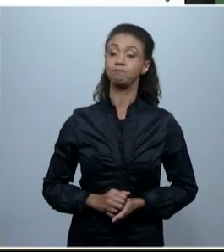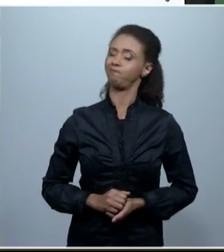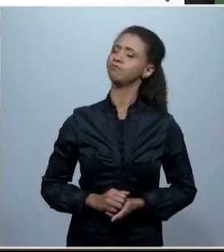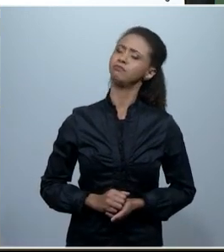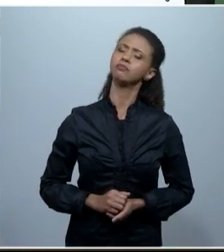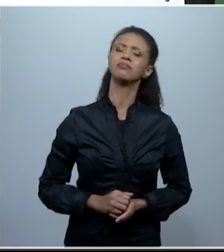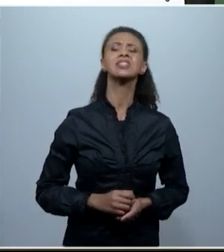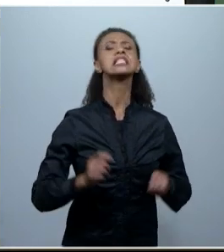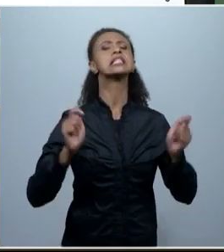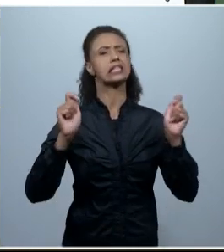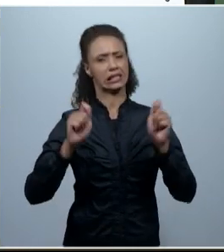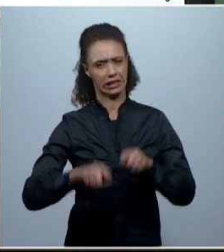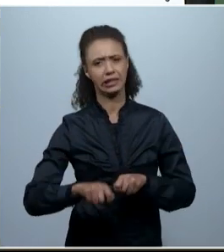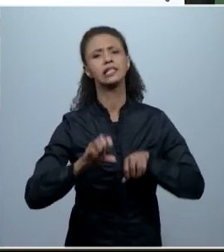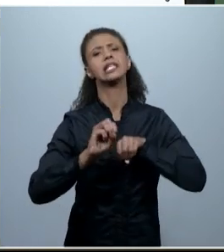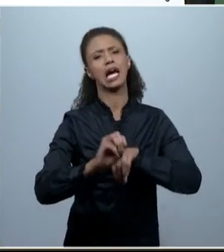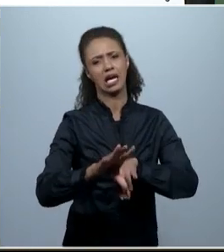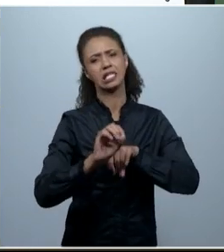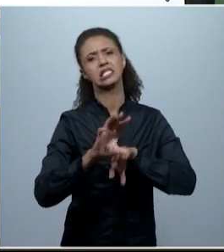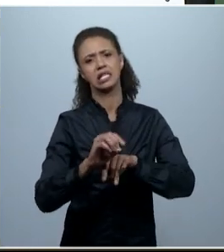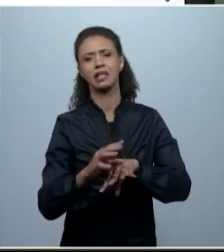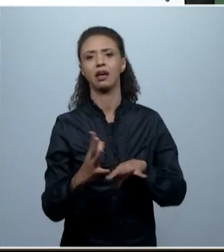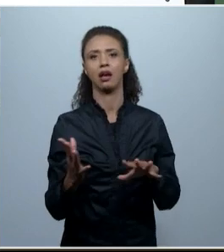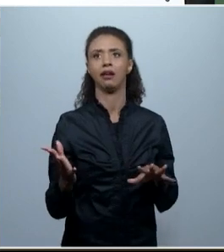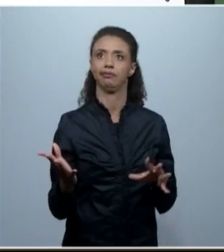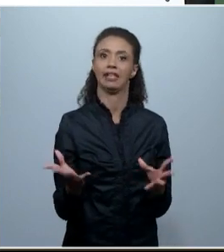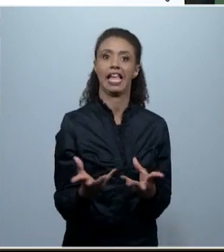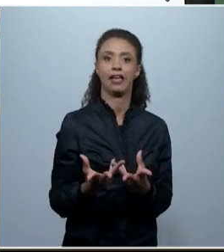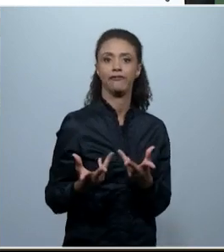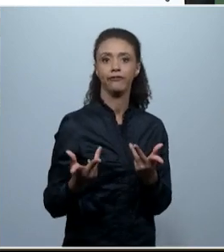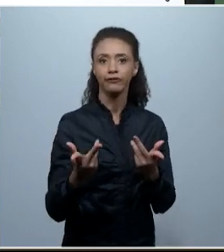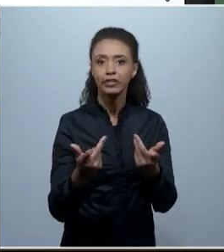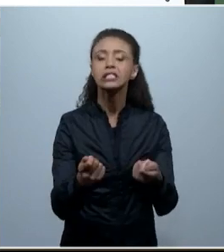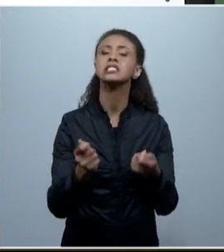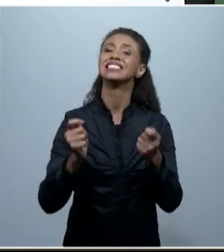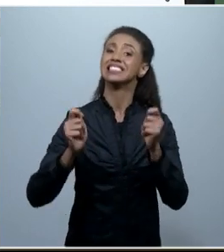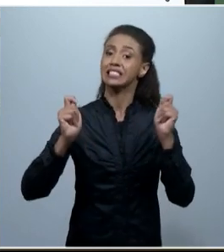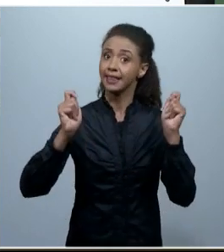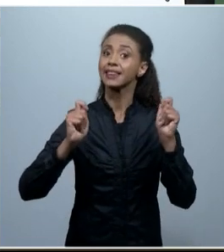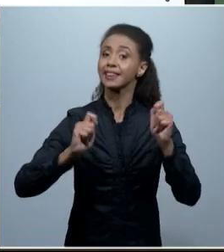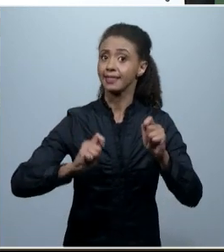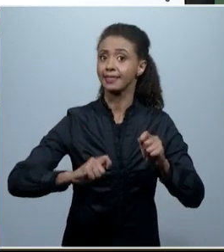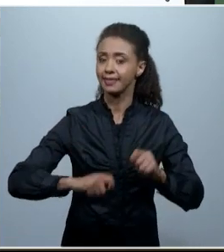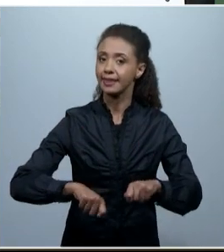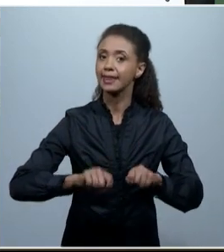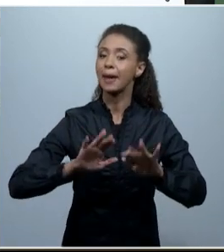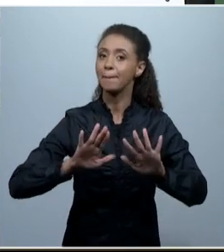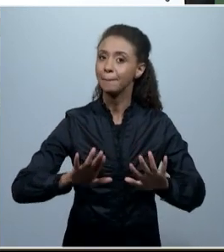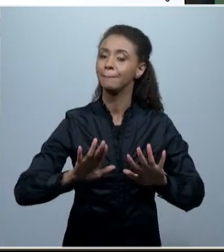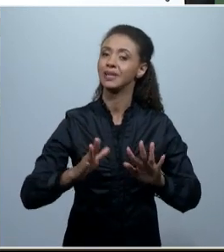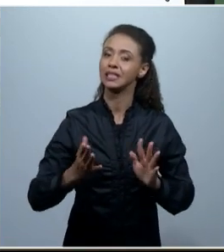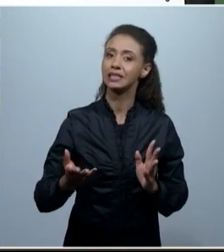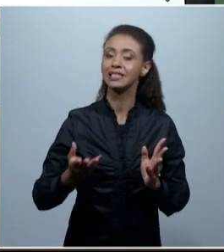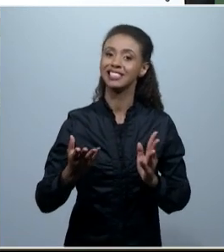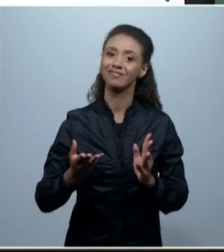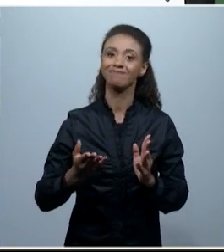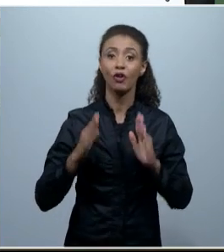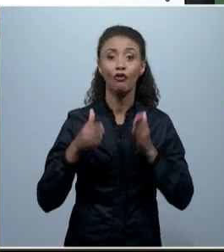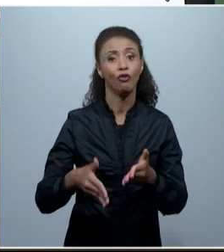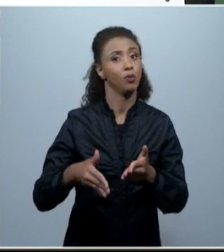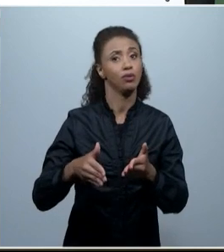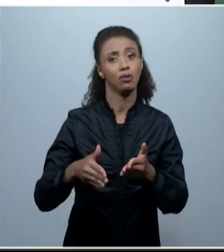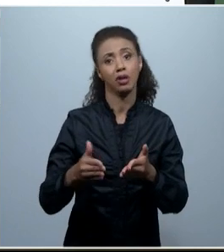claro que é possível ensinar de jeito e eficiente há mais água considerando animais os materiais